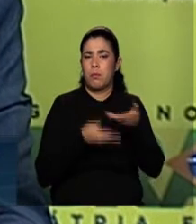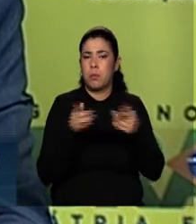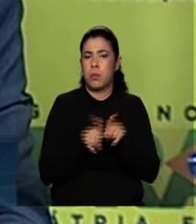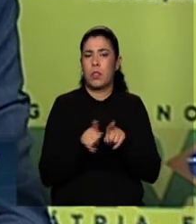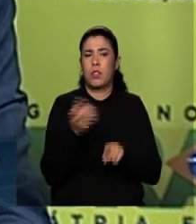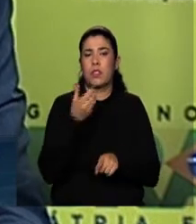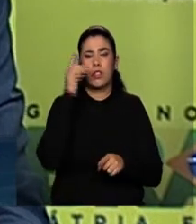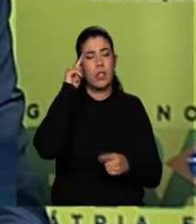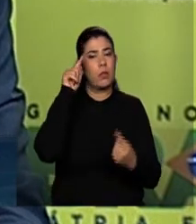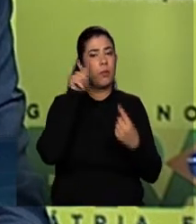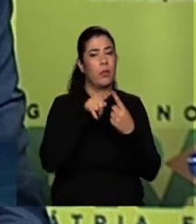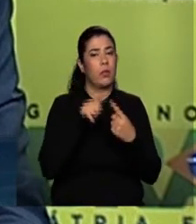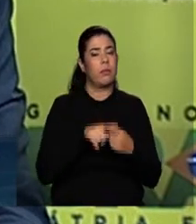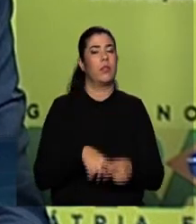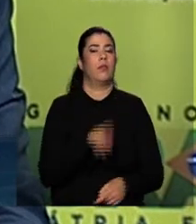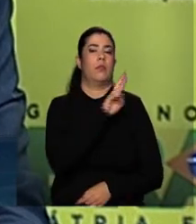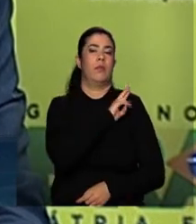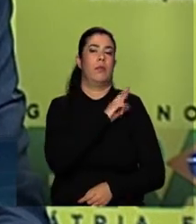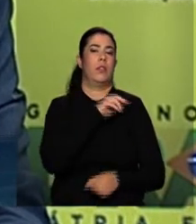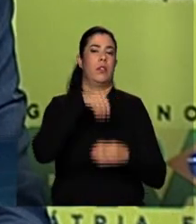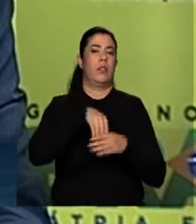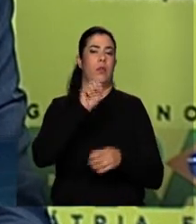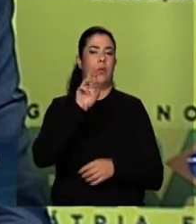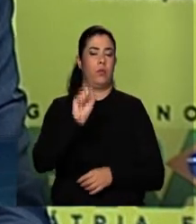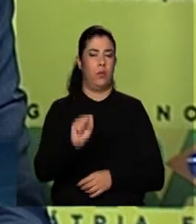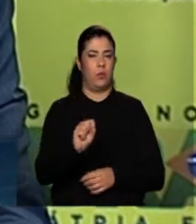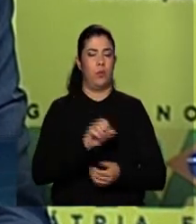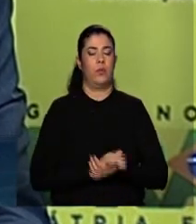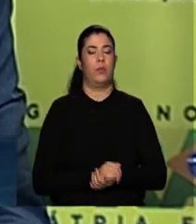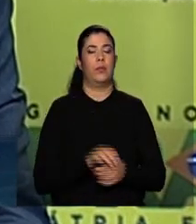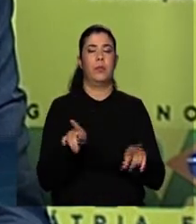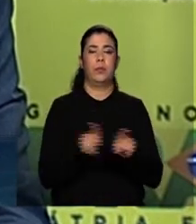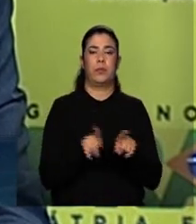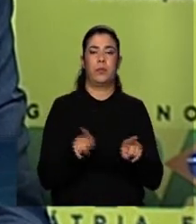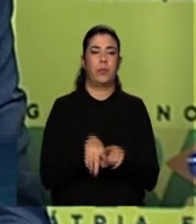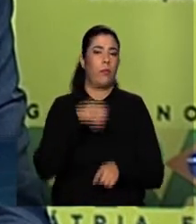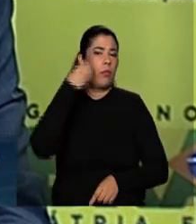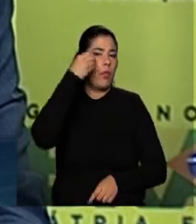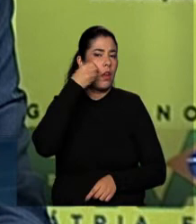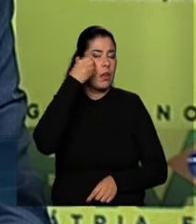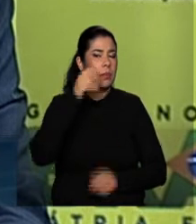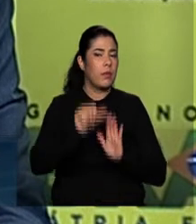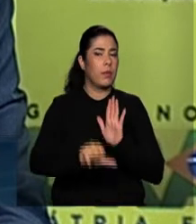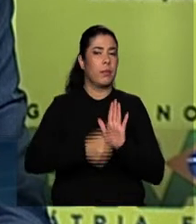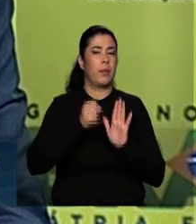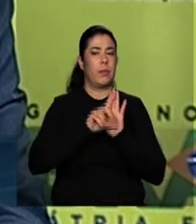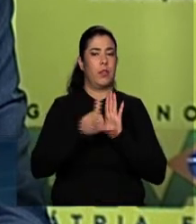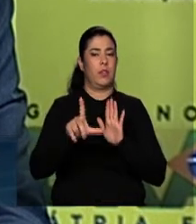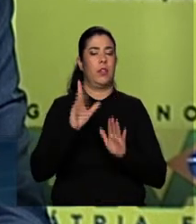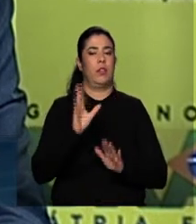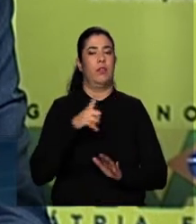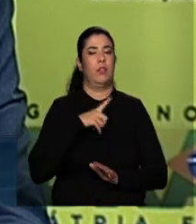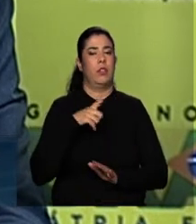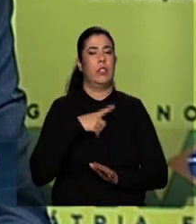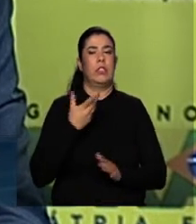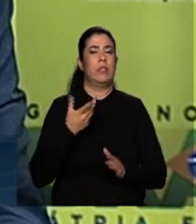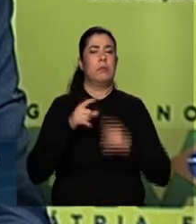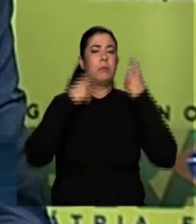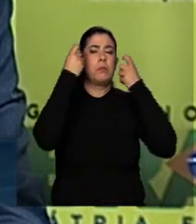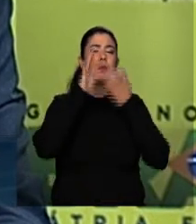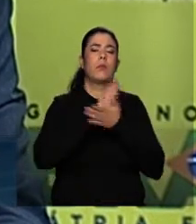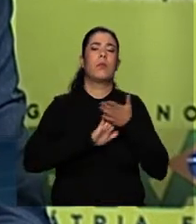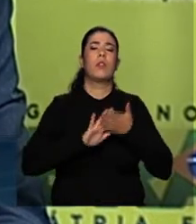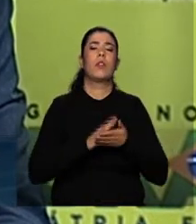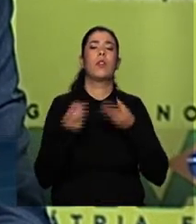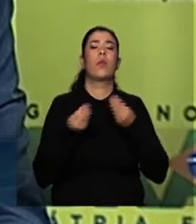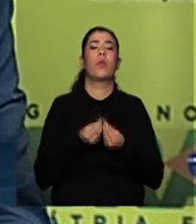além disso, o comprometimento dela com o Sistema Único de Saúde. A experiência do primeiro edital mostra que nós não temos nenhuma preocupação